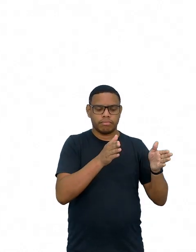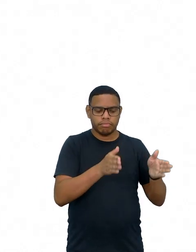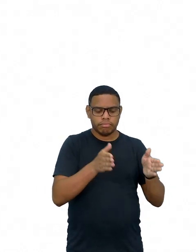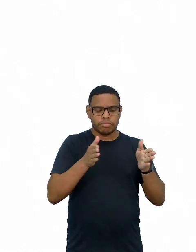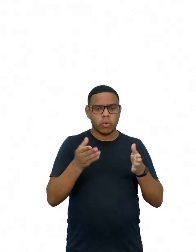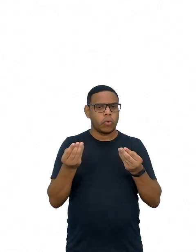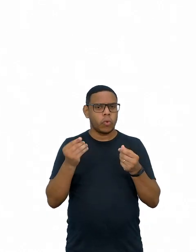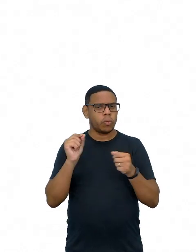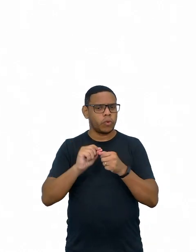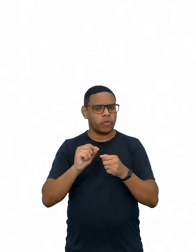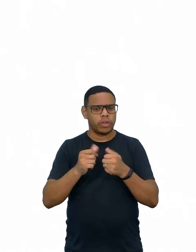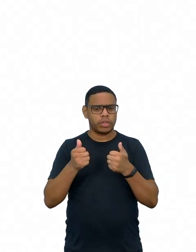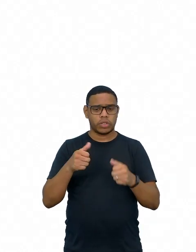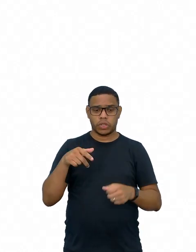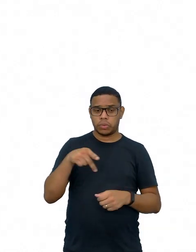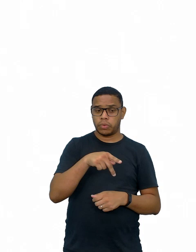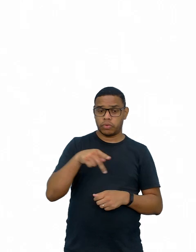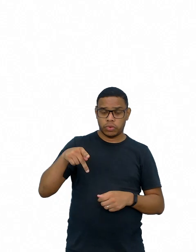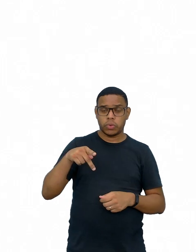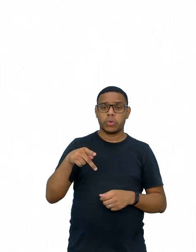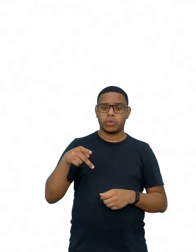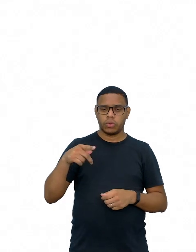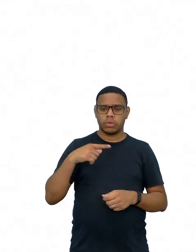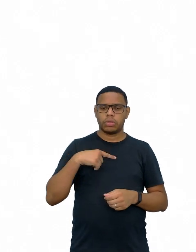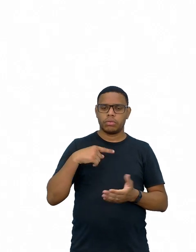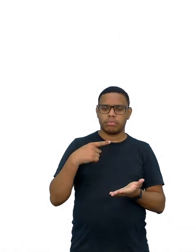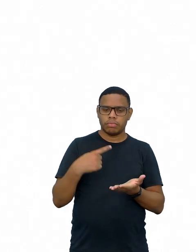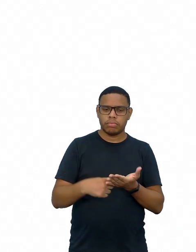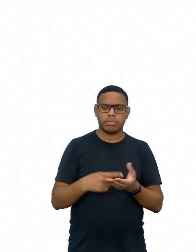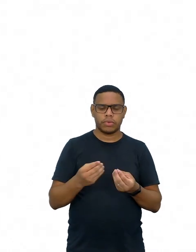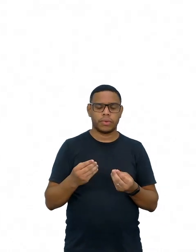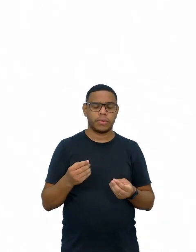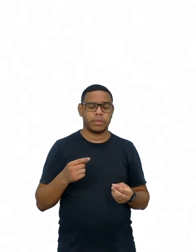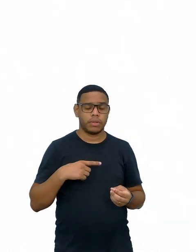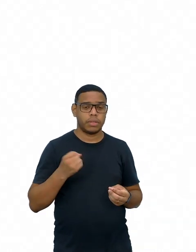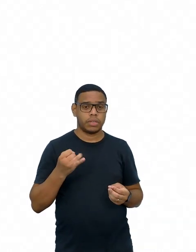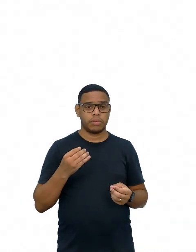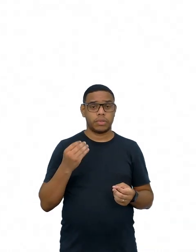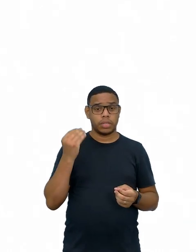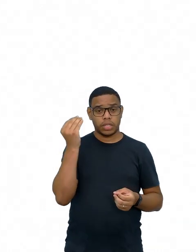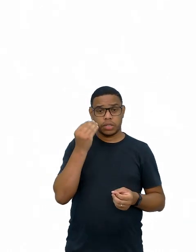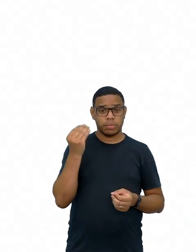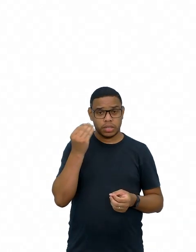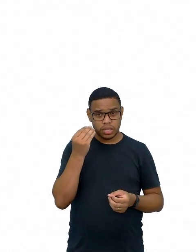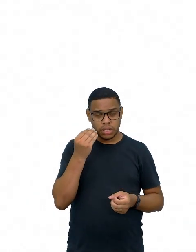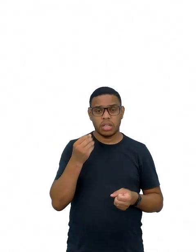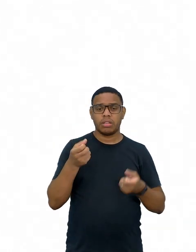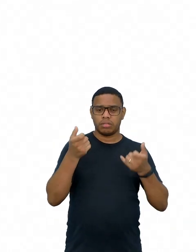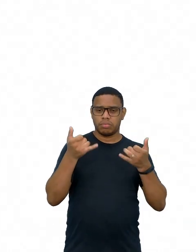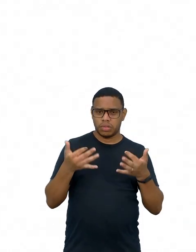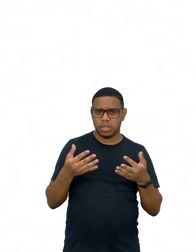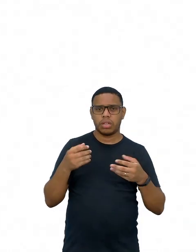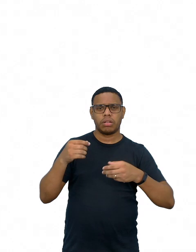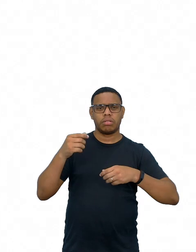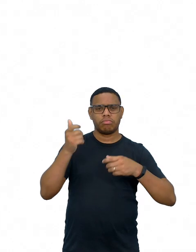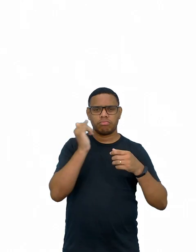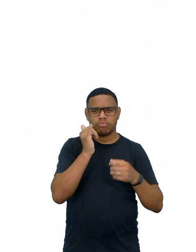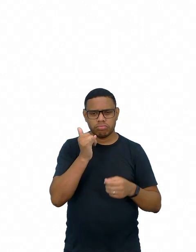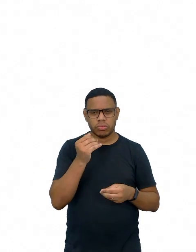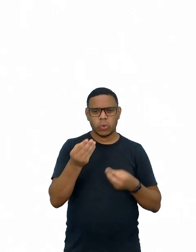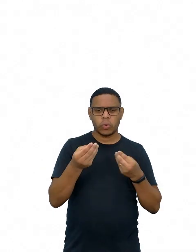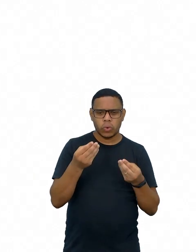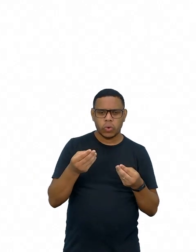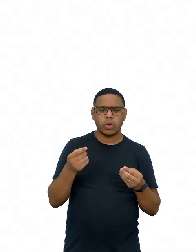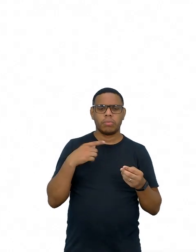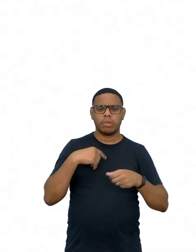Aí o professor Marco, né, Assis, ele falou das experiências, o que é falou com mais propriedade,